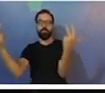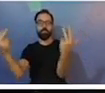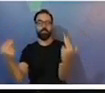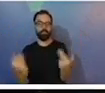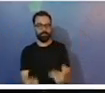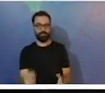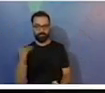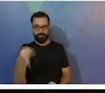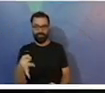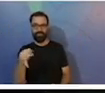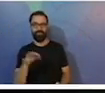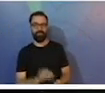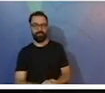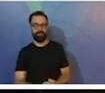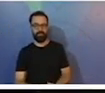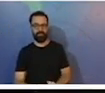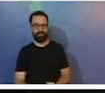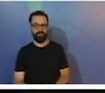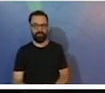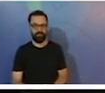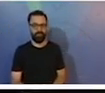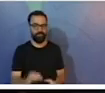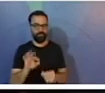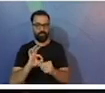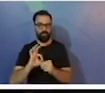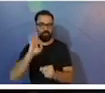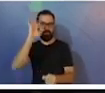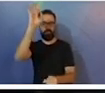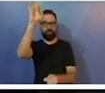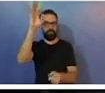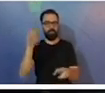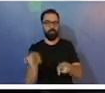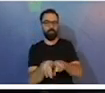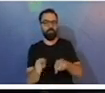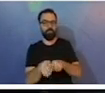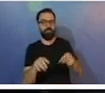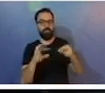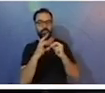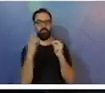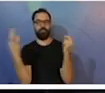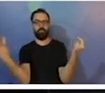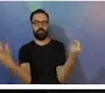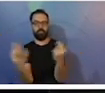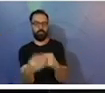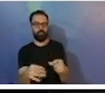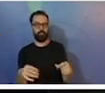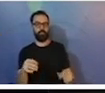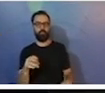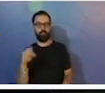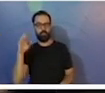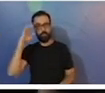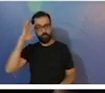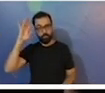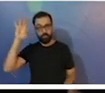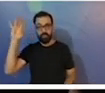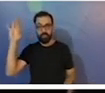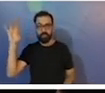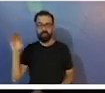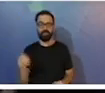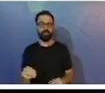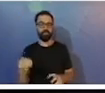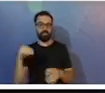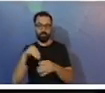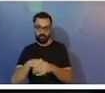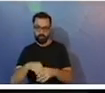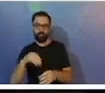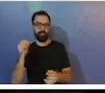Então, correto. Meridianos e paralelos são linhas imaginárias porque só existem nos mapas